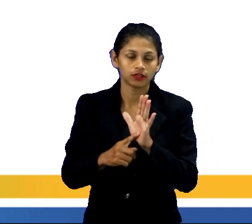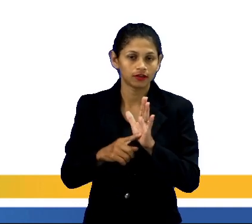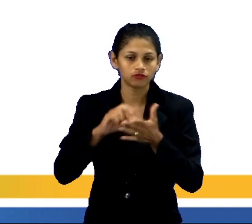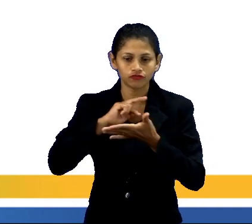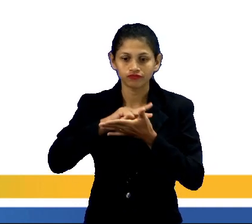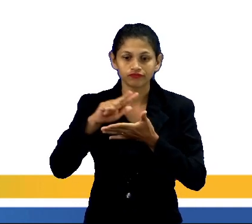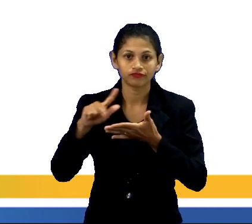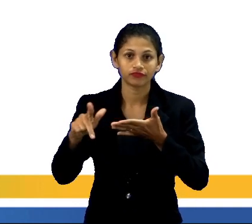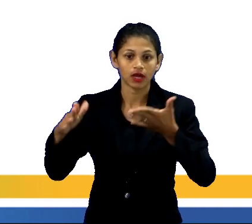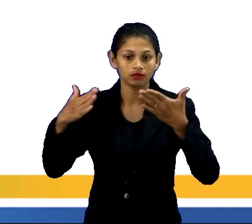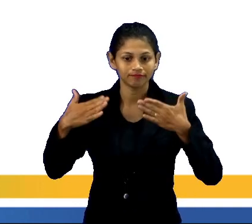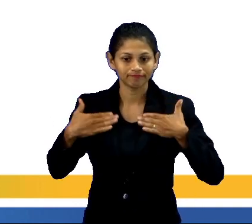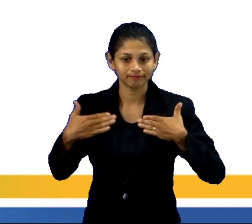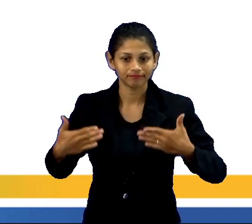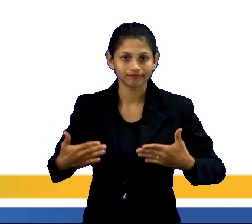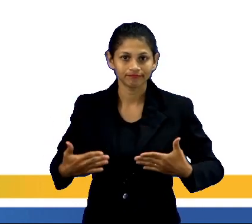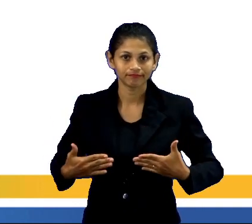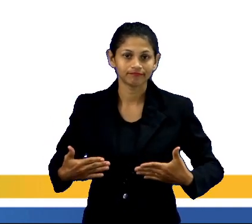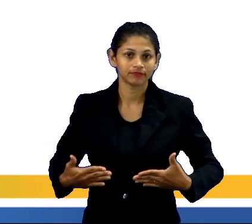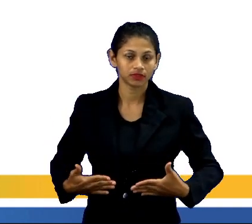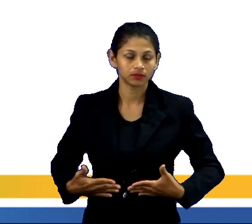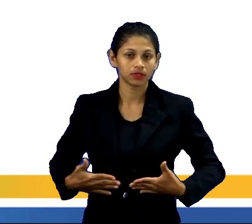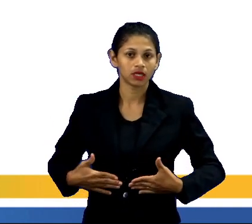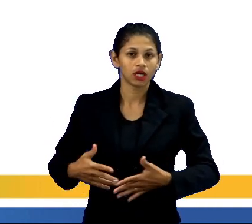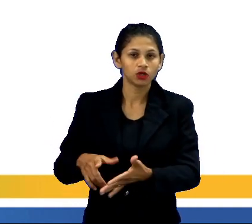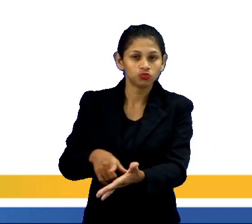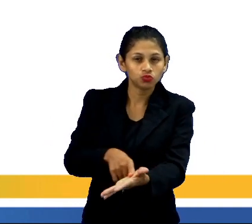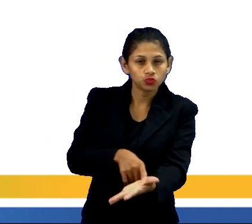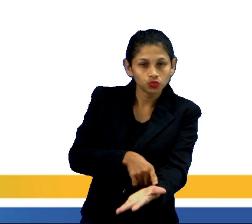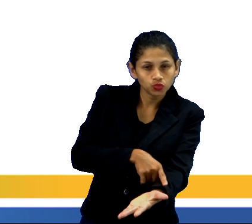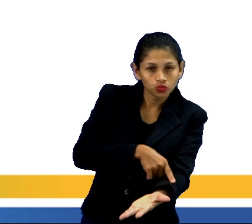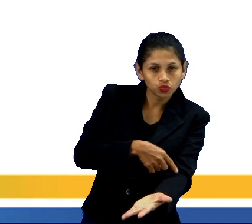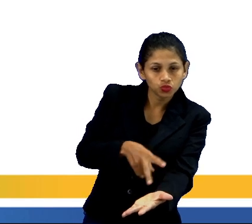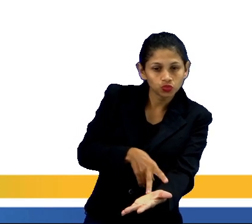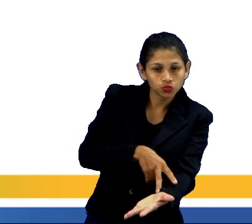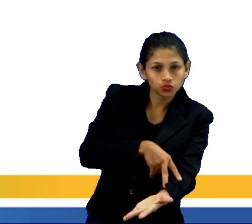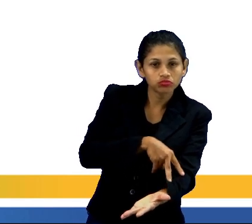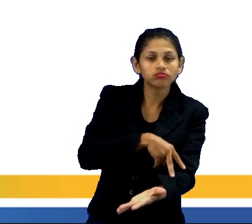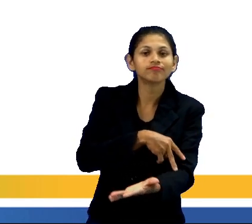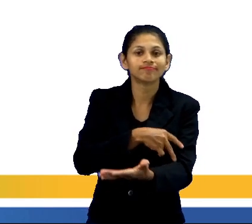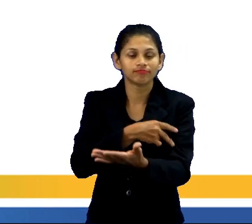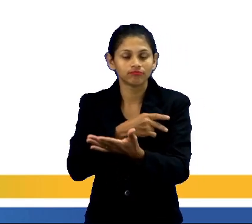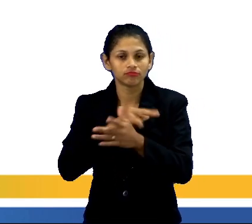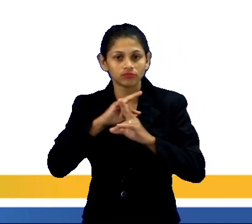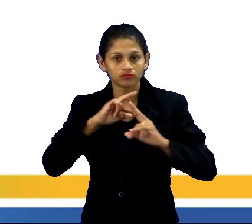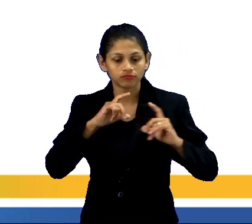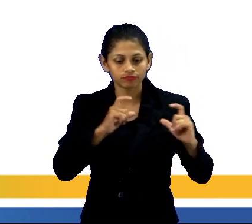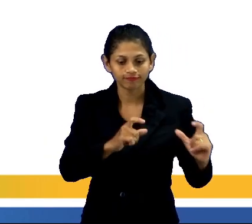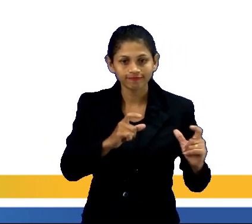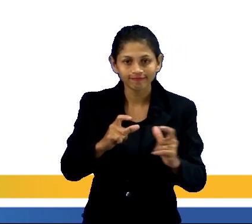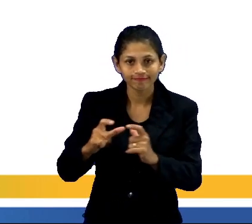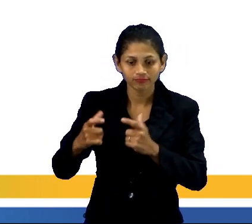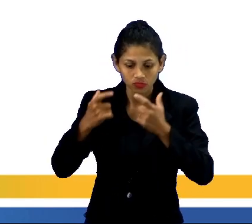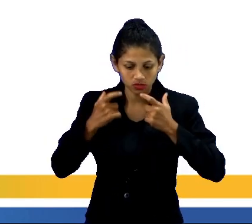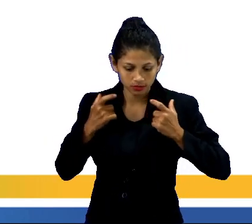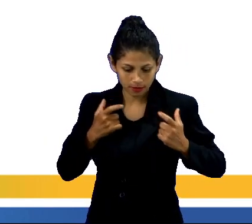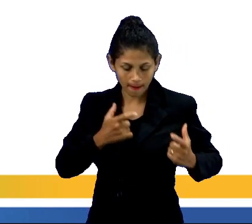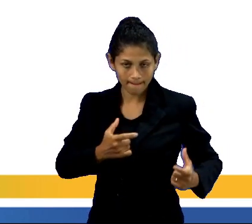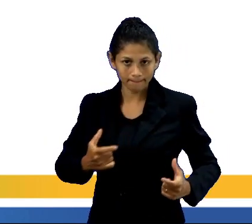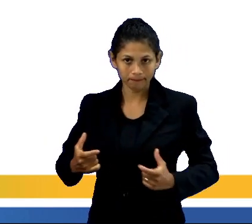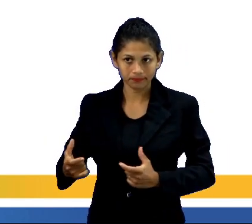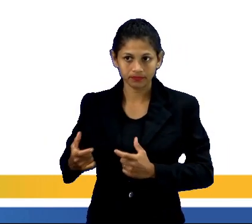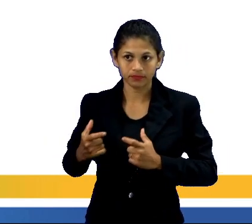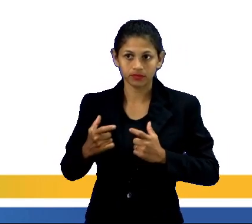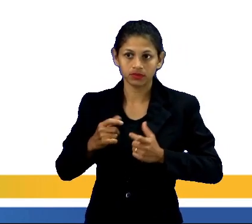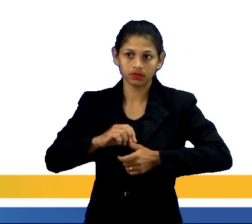na parte linfática, na parte sanguínea. Então, ele tem vários locais que ele pode se instaurar. Então,